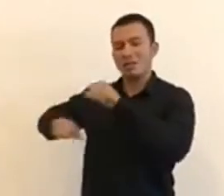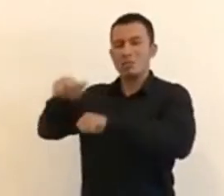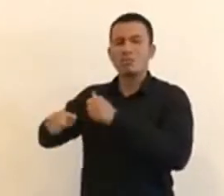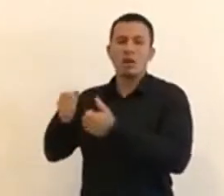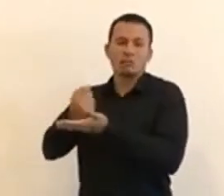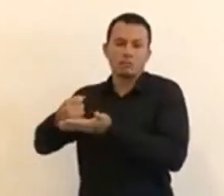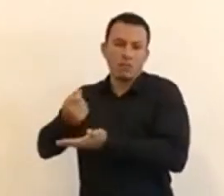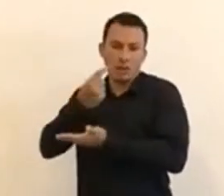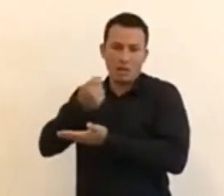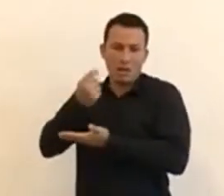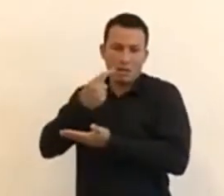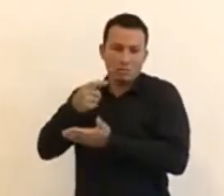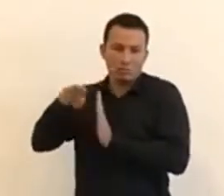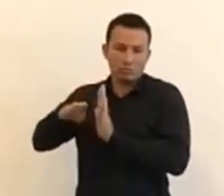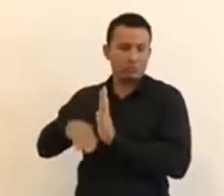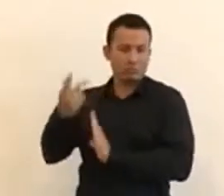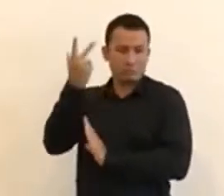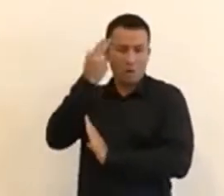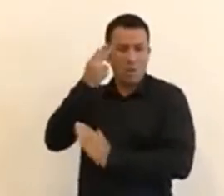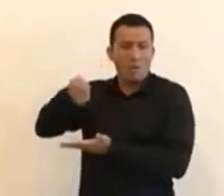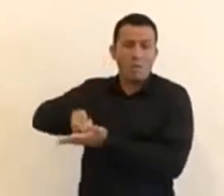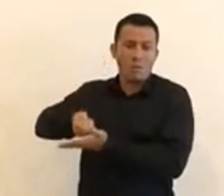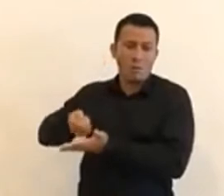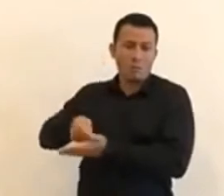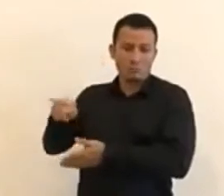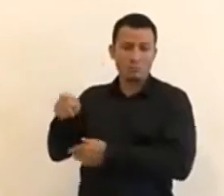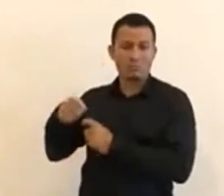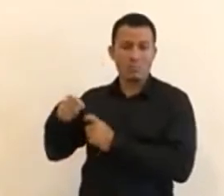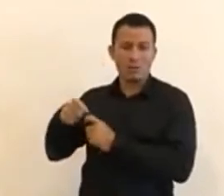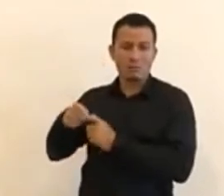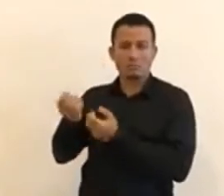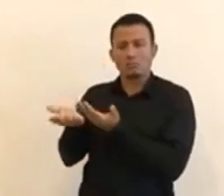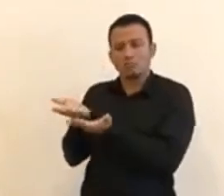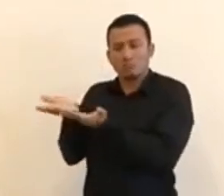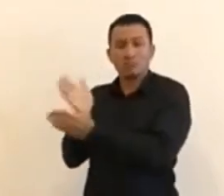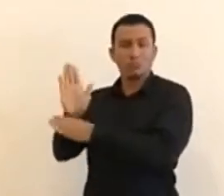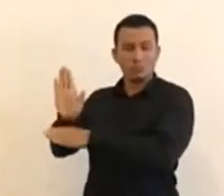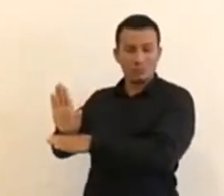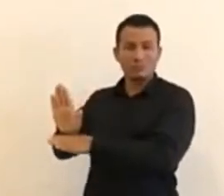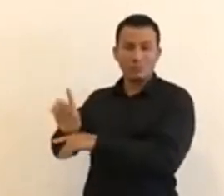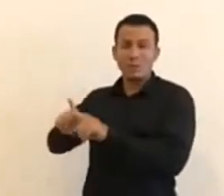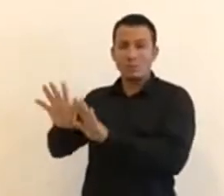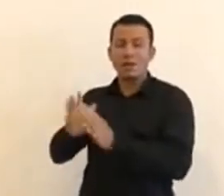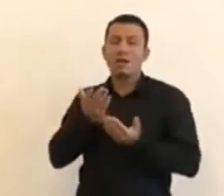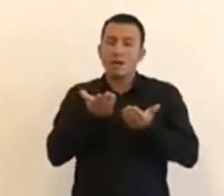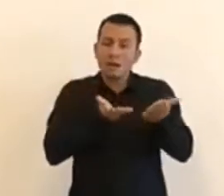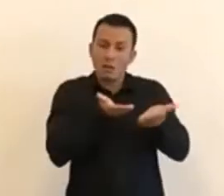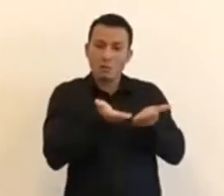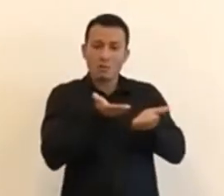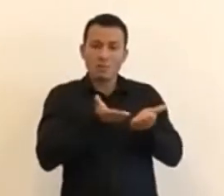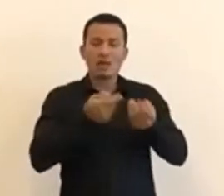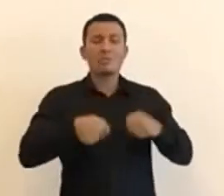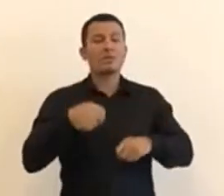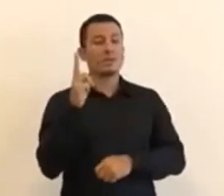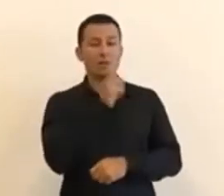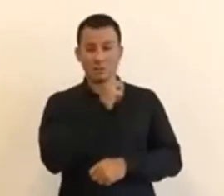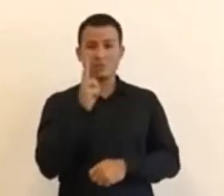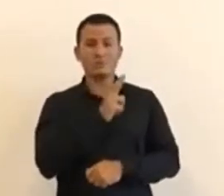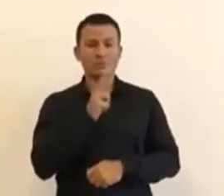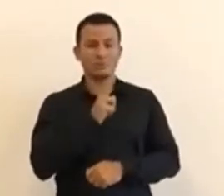a prescrição, isso é normal. É a obrigação do médico ver dessa forma. Mas que o tratamento tem que ser